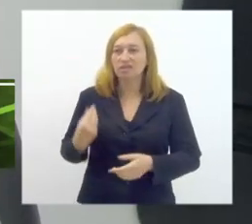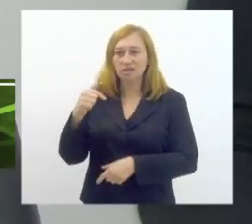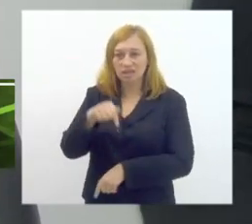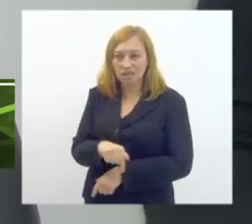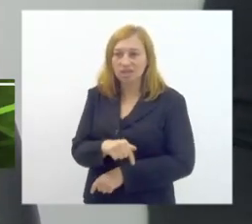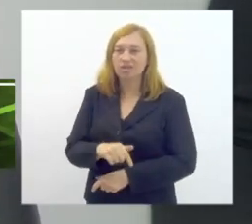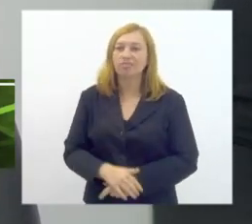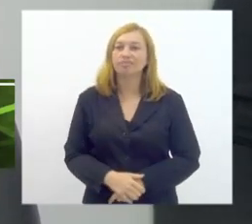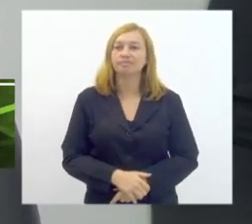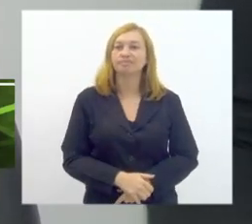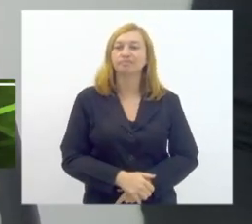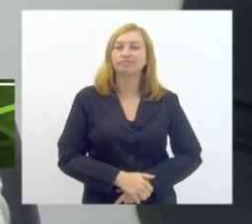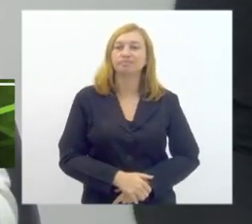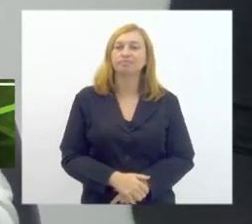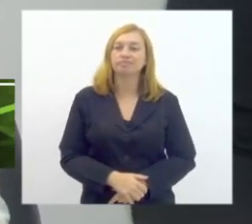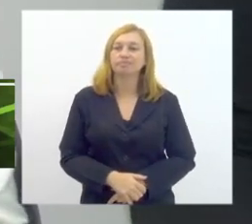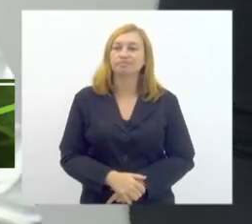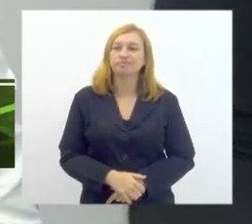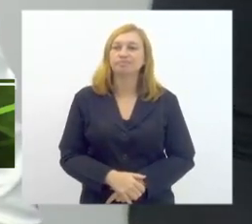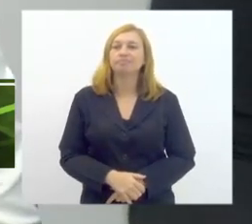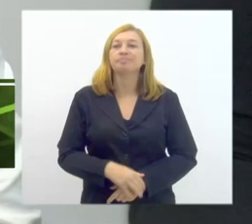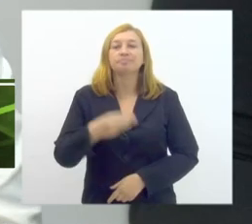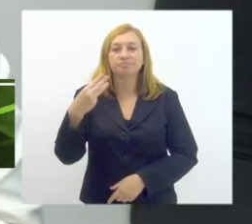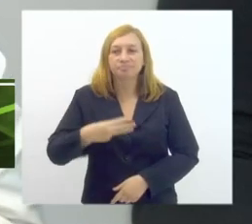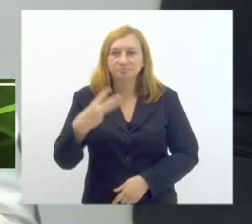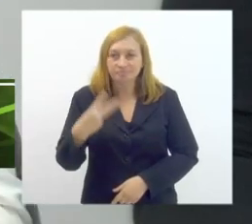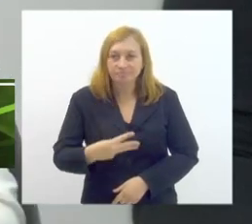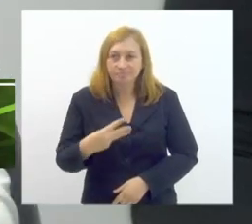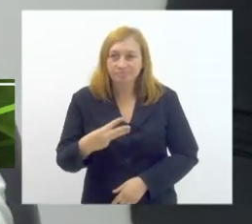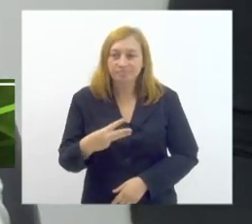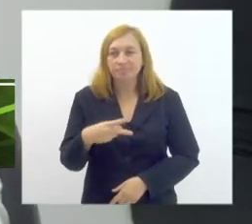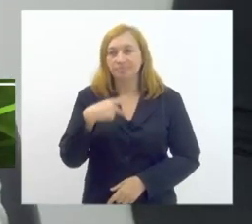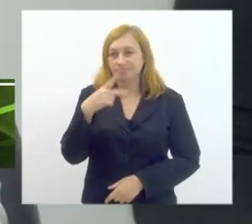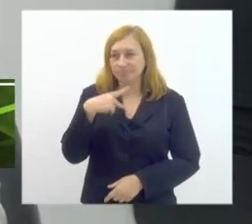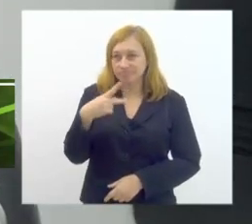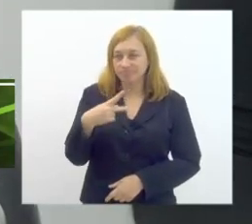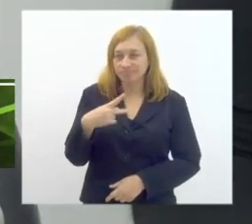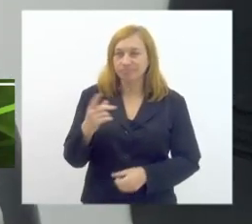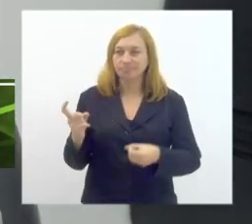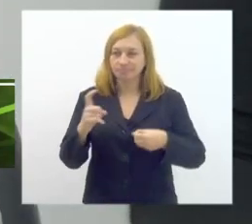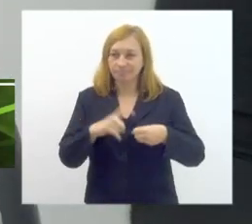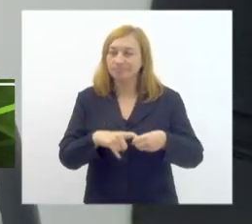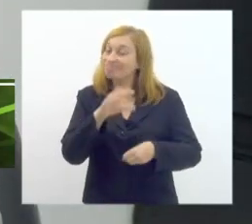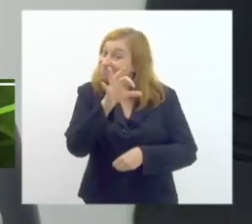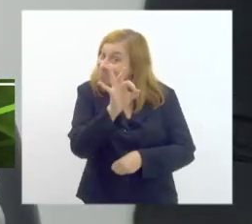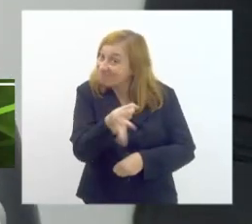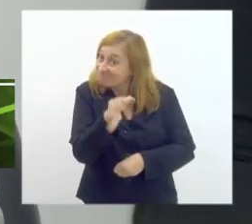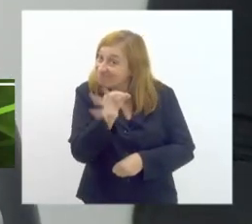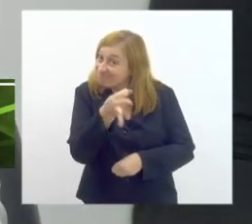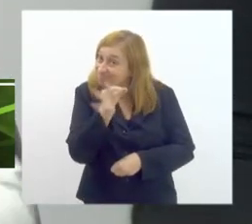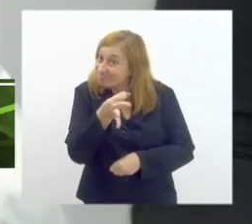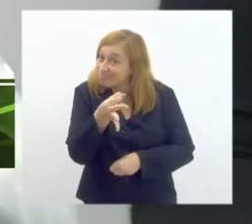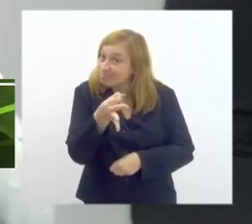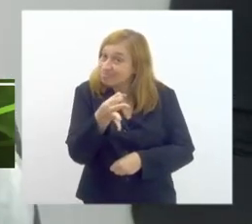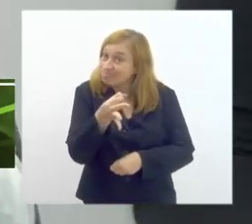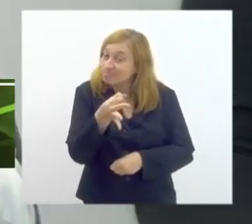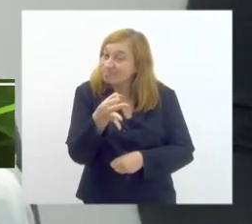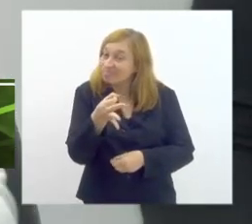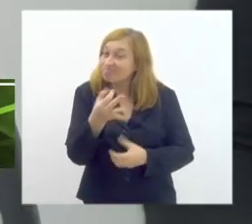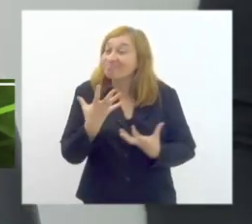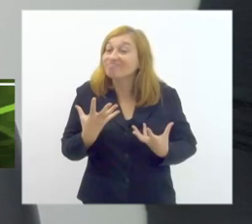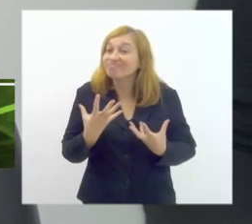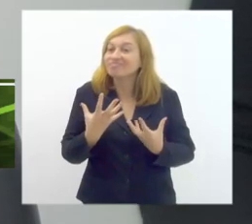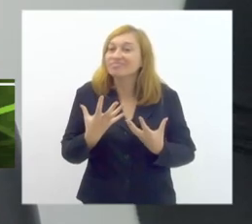presentes. E o terceiro tripé que eu colocaria aí para os consórcios é exatamente aqueles que